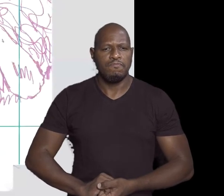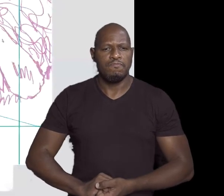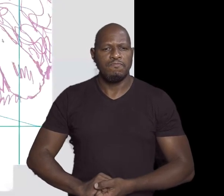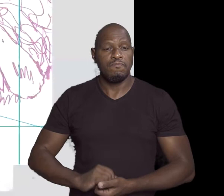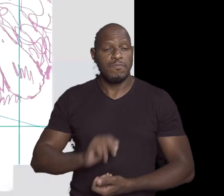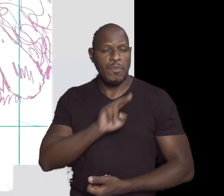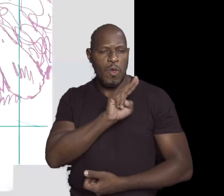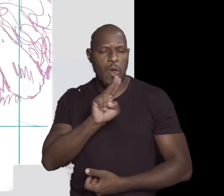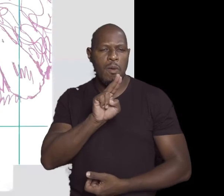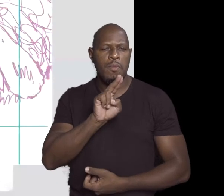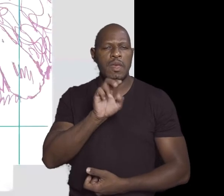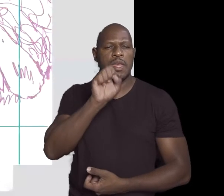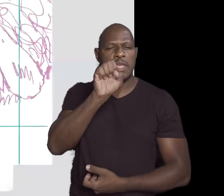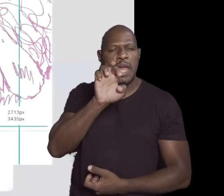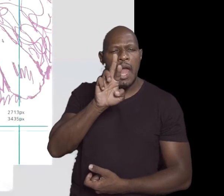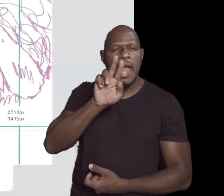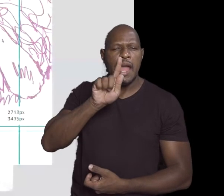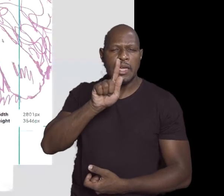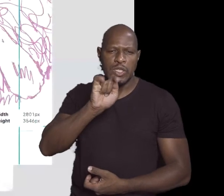Sergio Toppi.